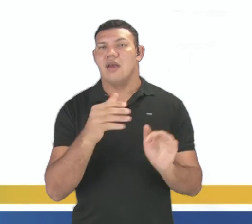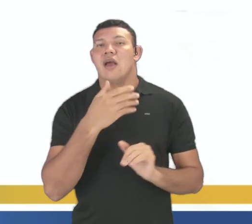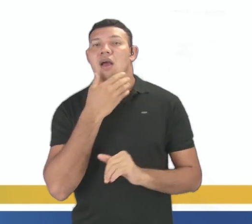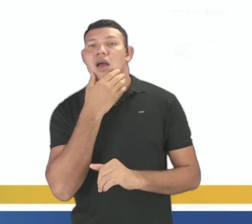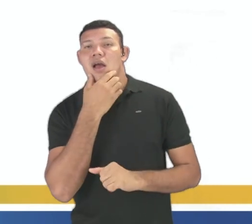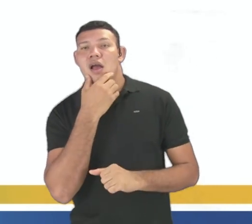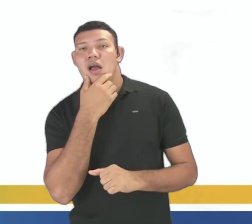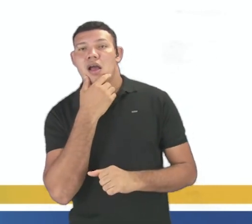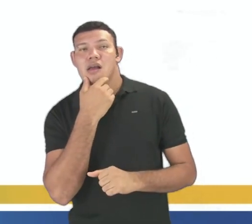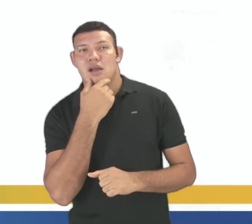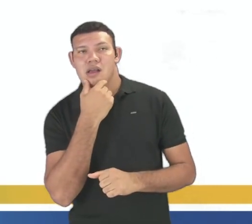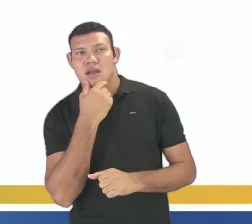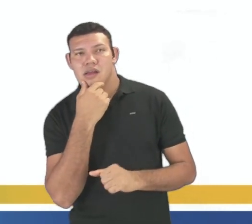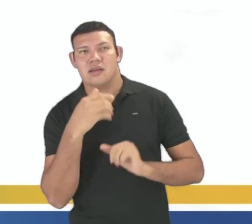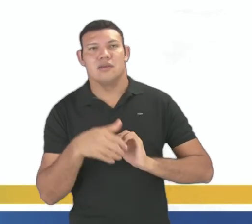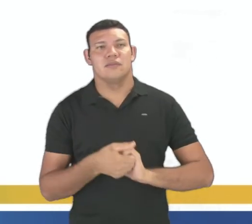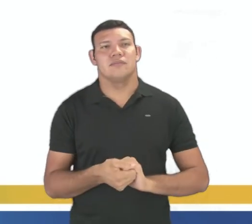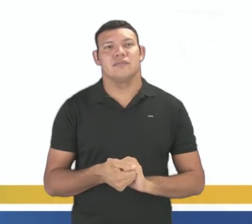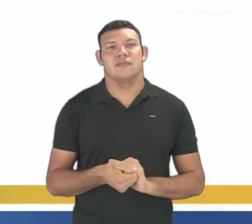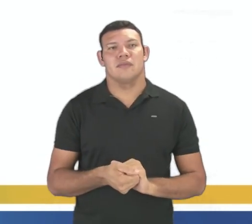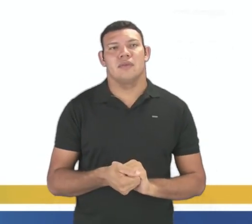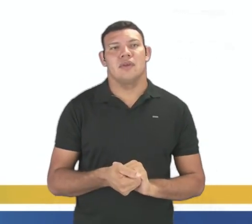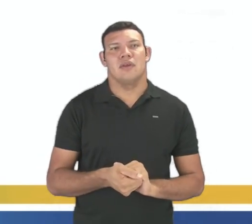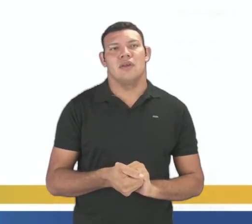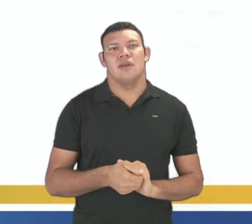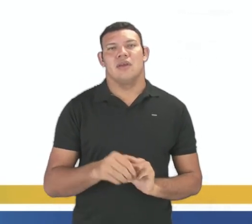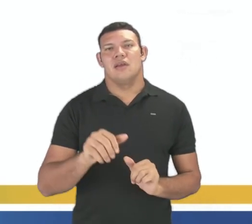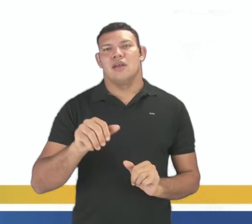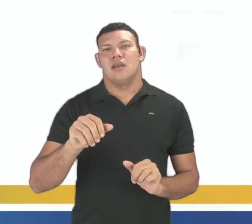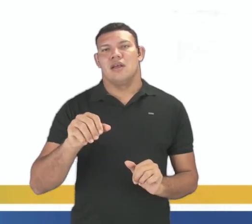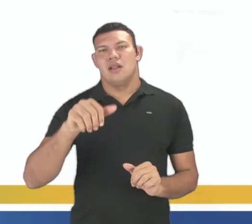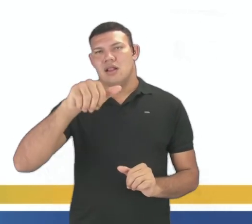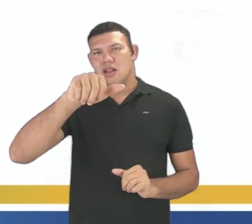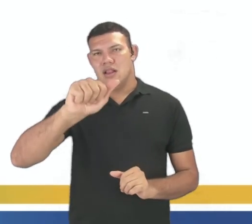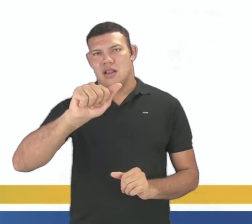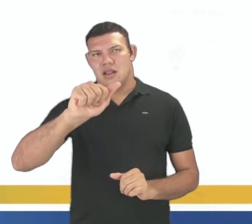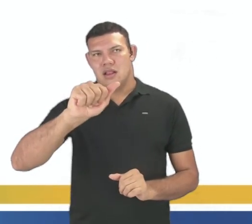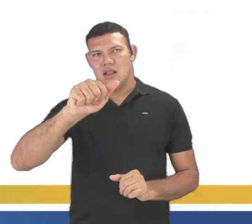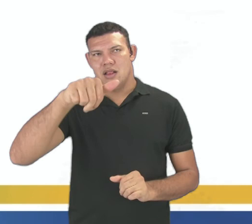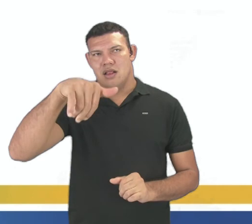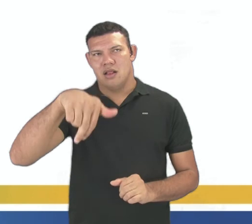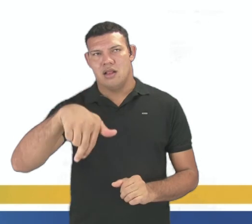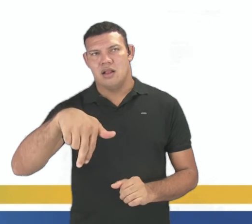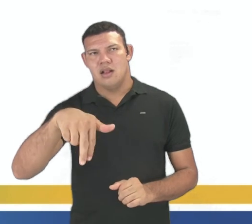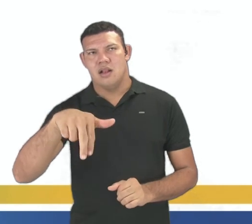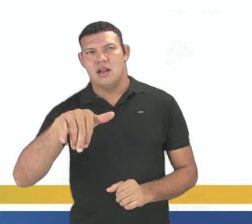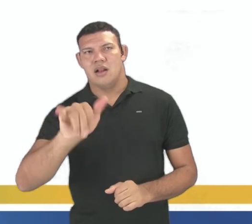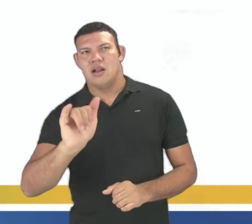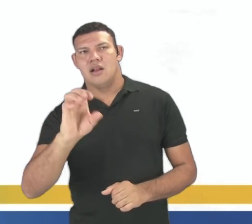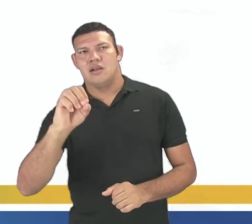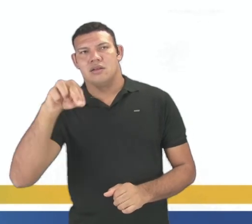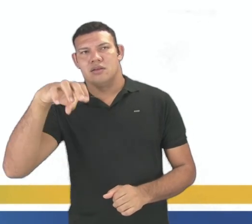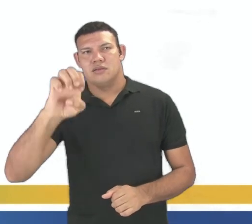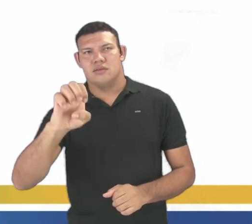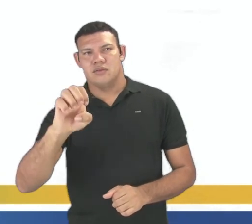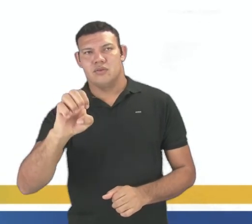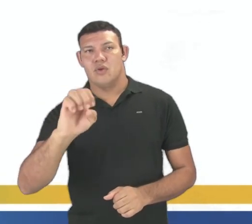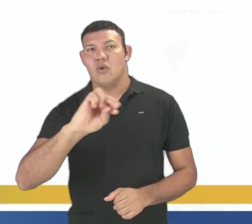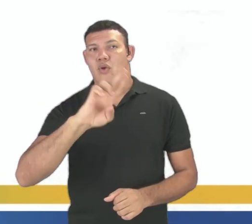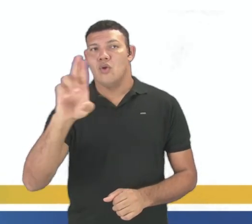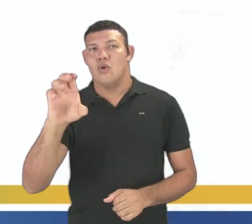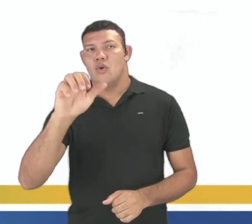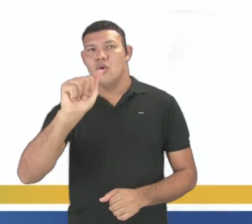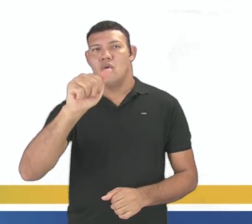né? Há alguém no banheiro. Is there anyone or anybody in the bathroom?